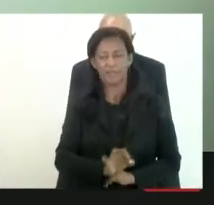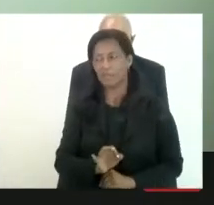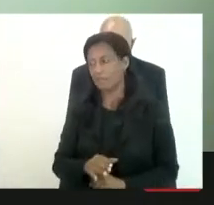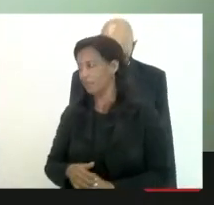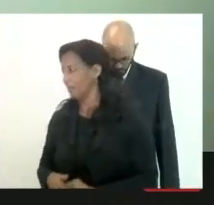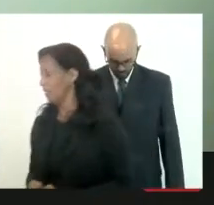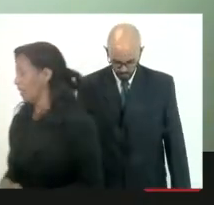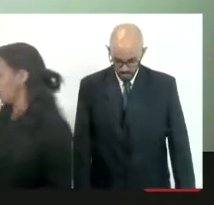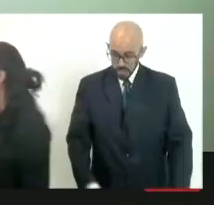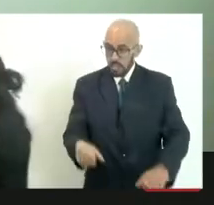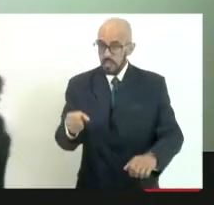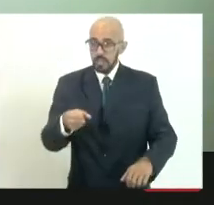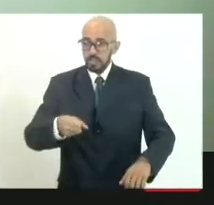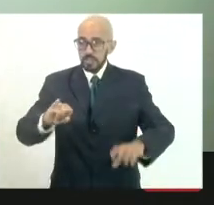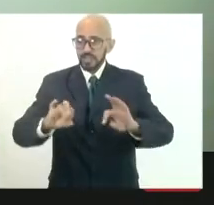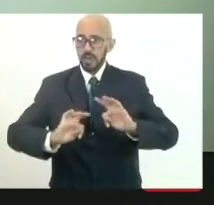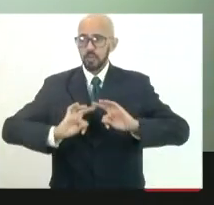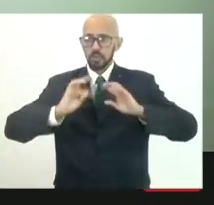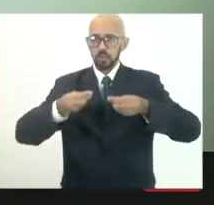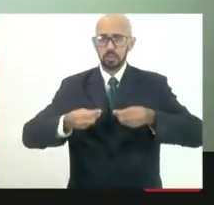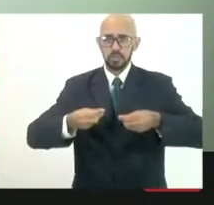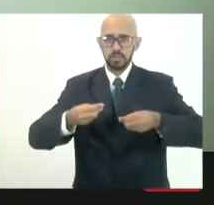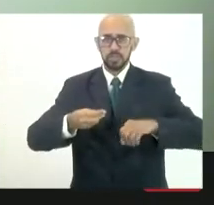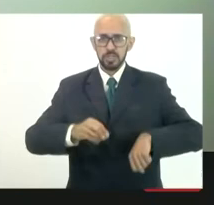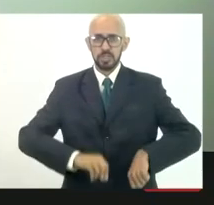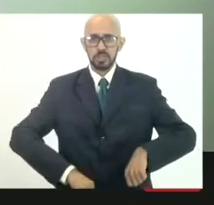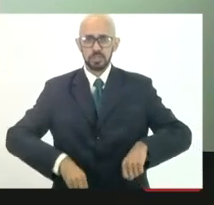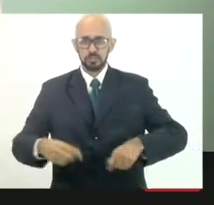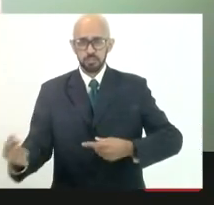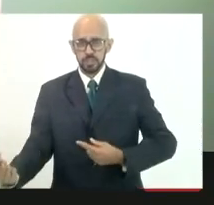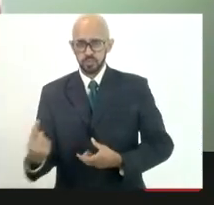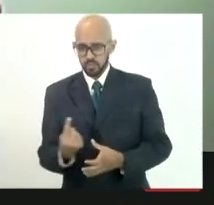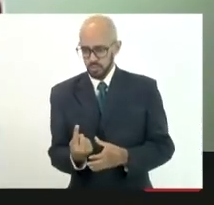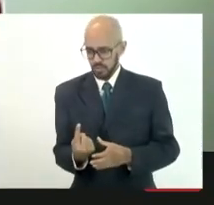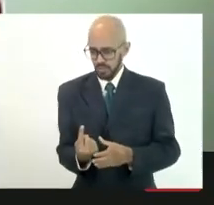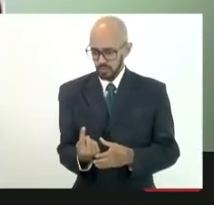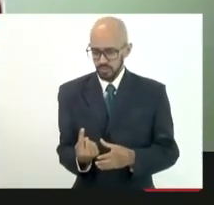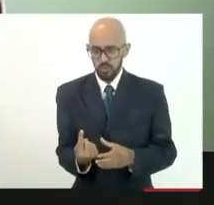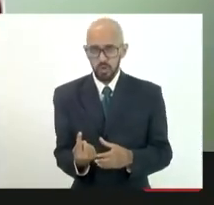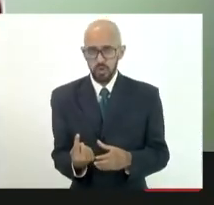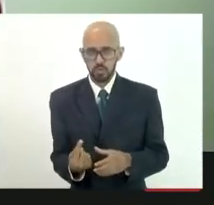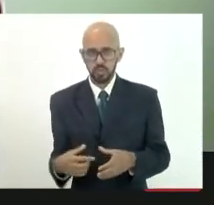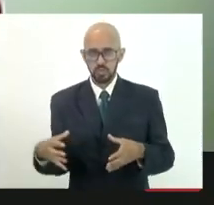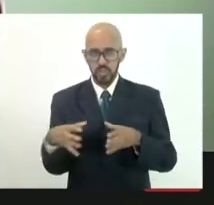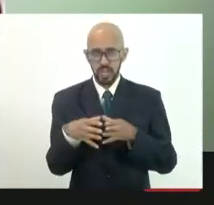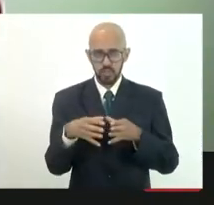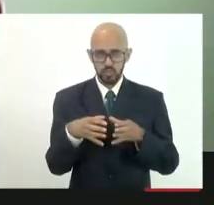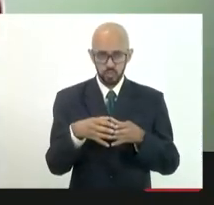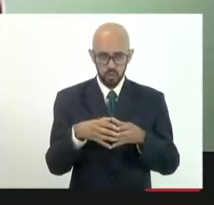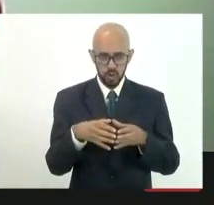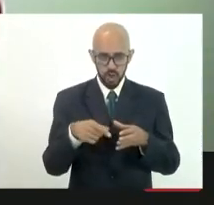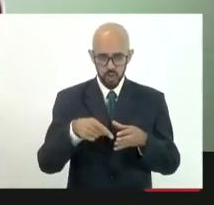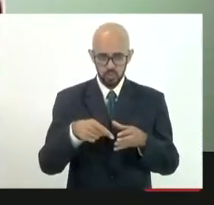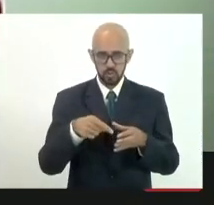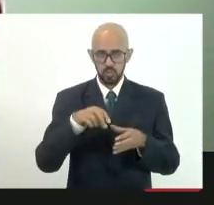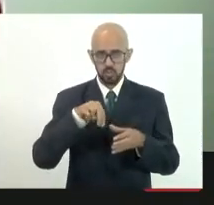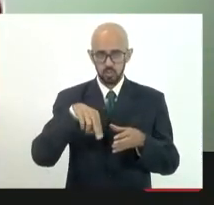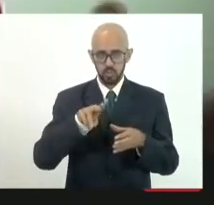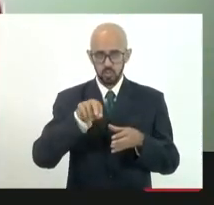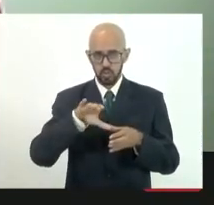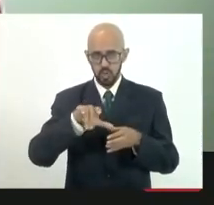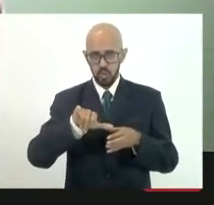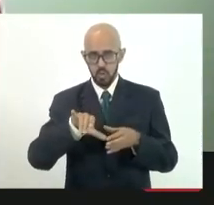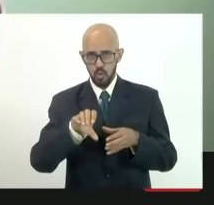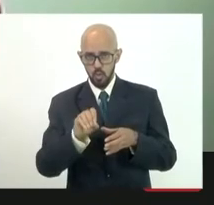as pessoas atendidas pelo núcleo necessariamente pudessem imediatamente sair